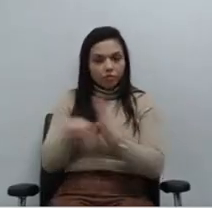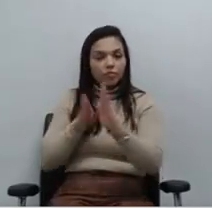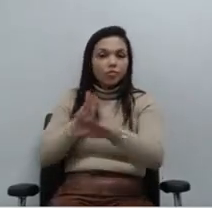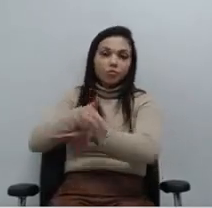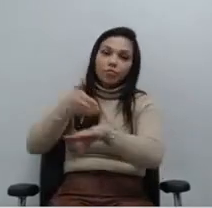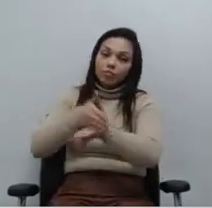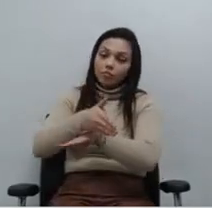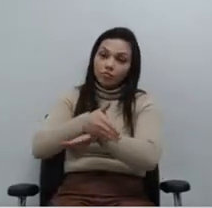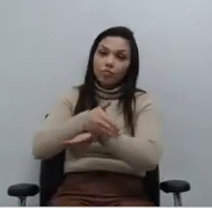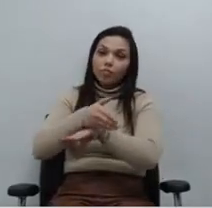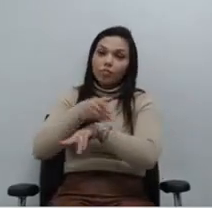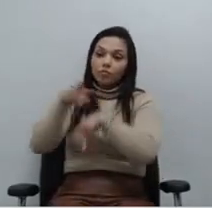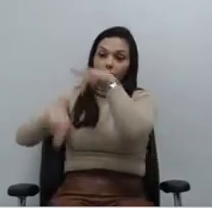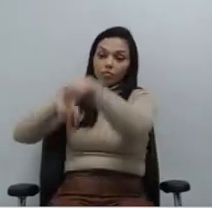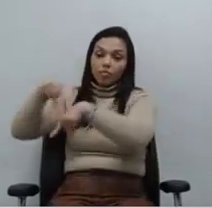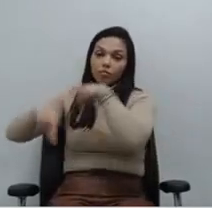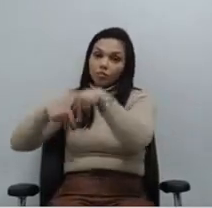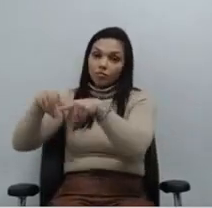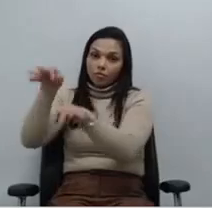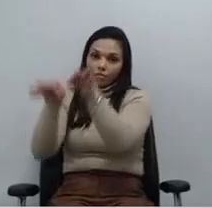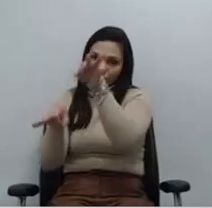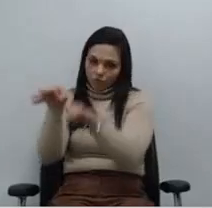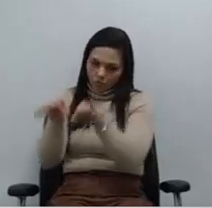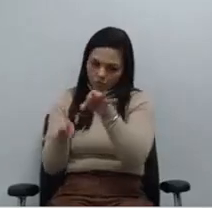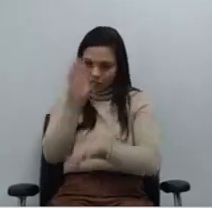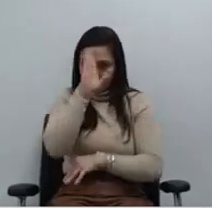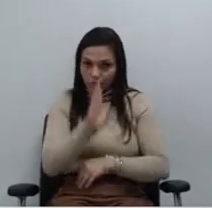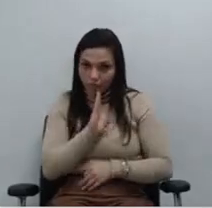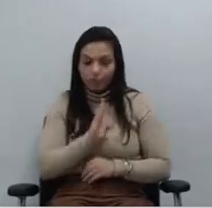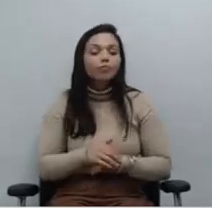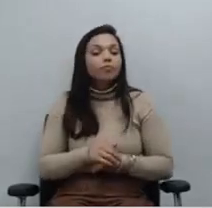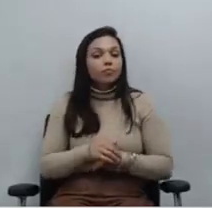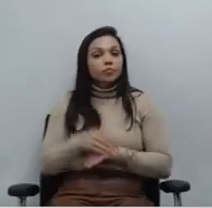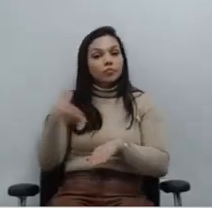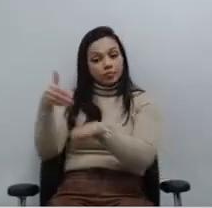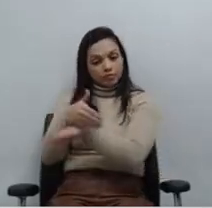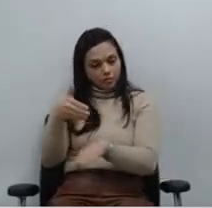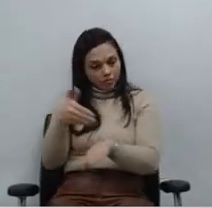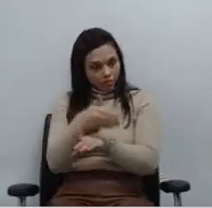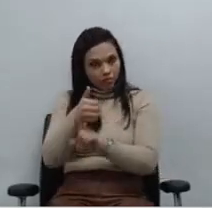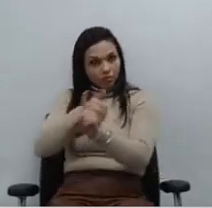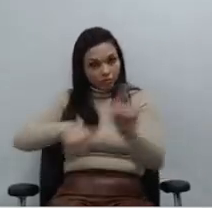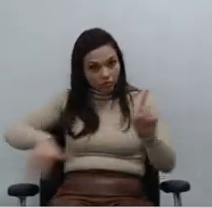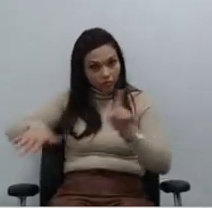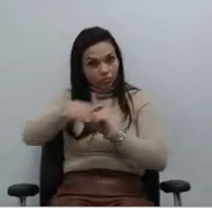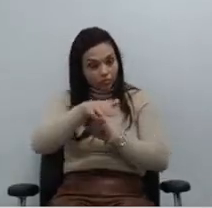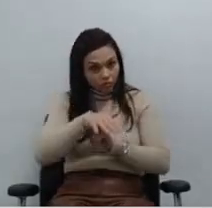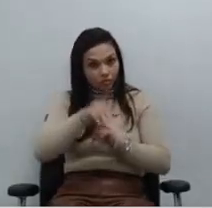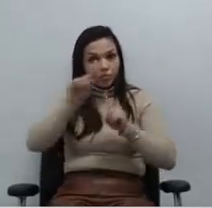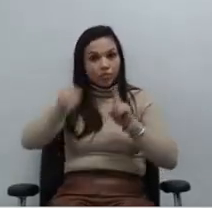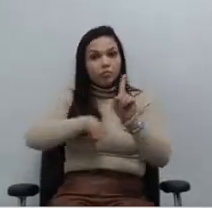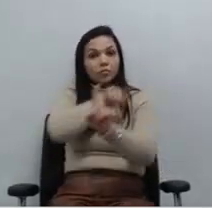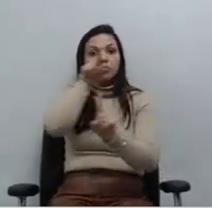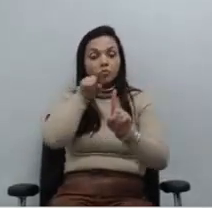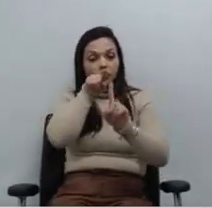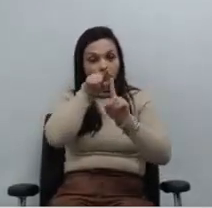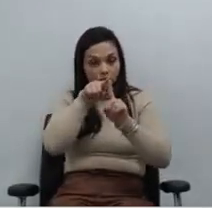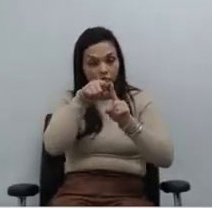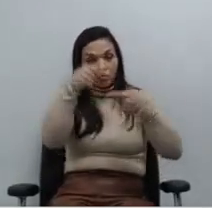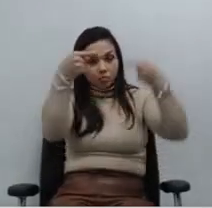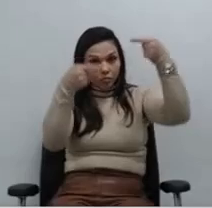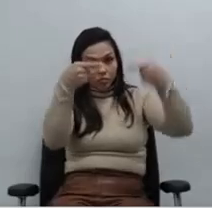justiça. E aqui, nesse sentido, a participação da sociedade civil na tomada de decisão sobre essas metas políticas da